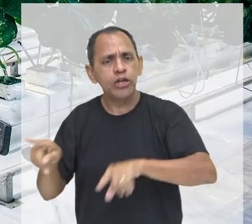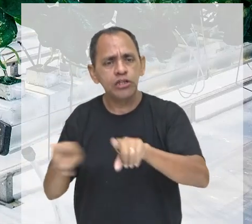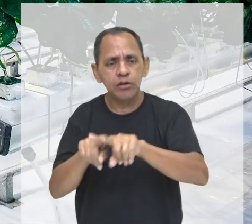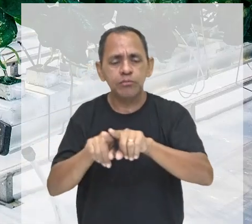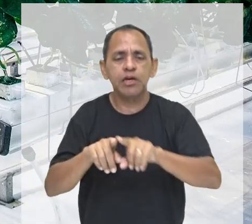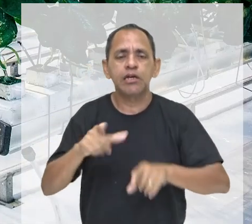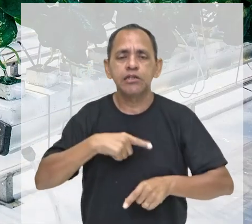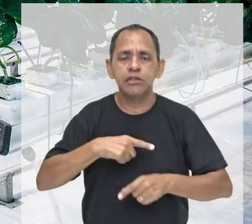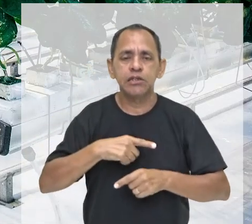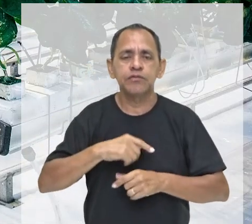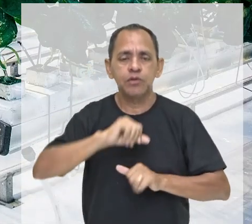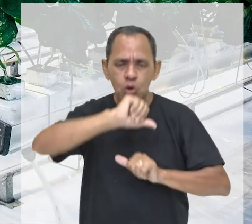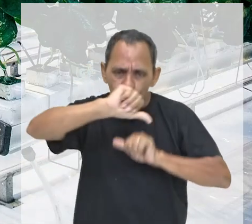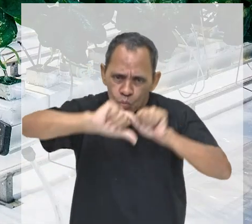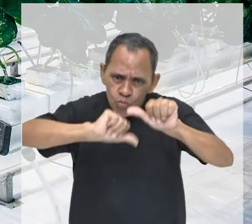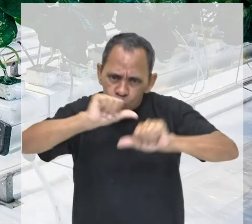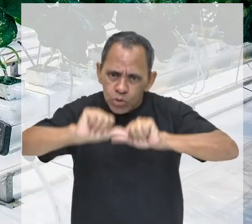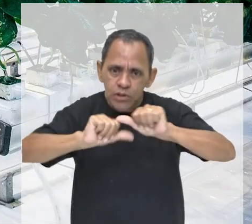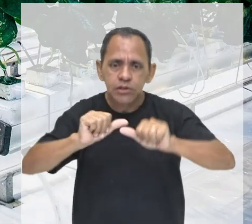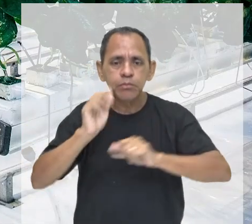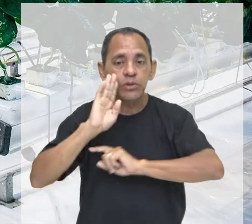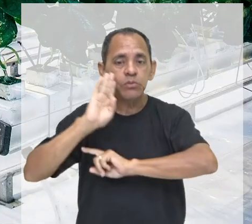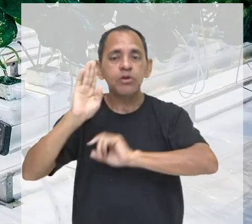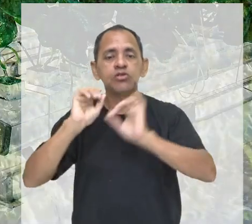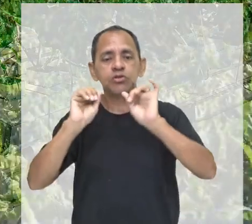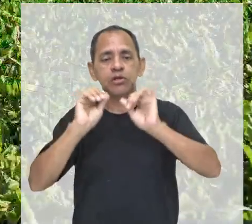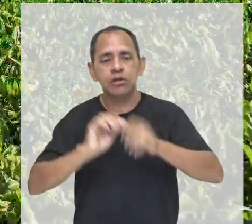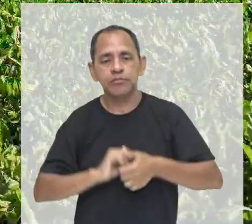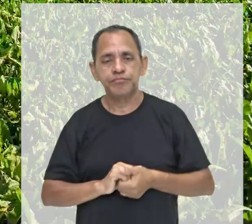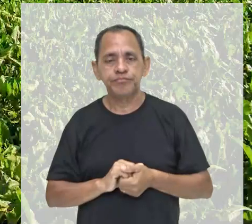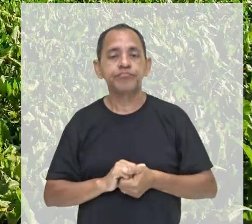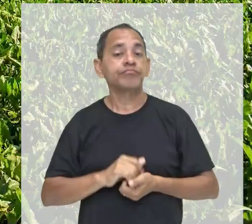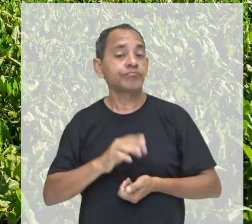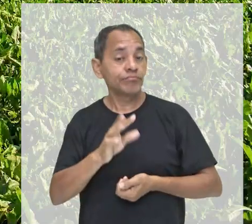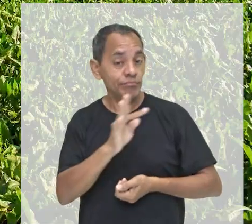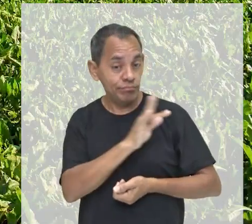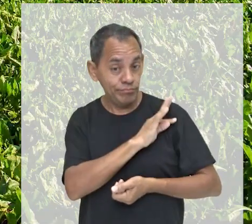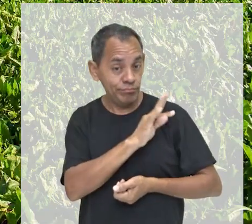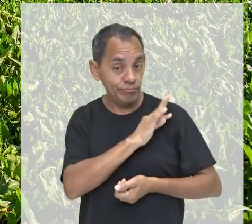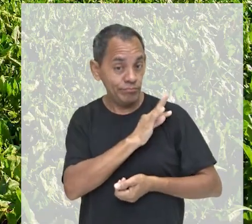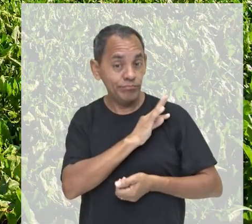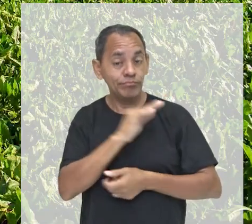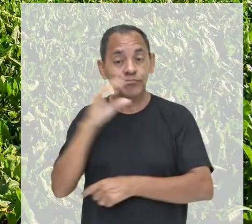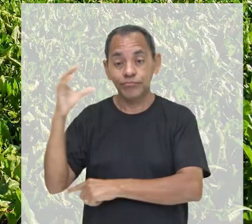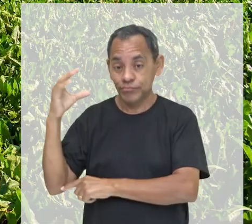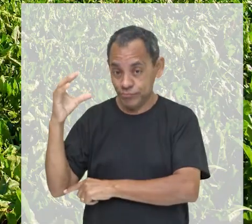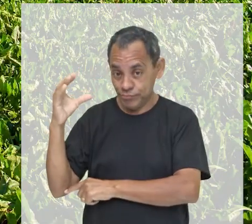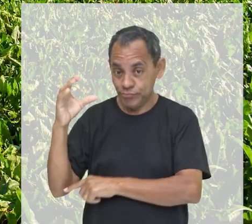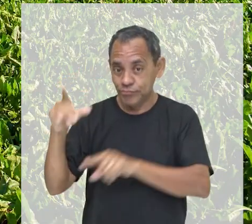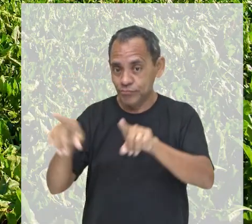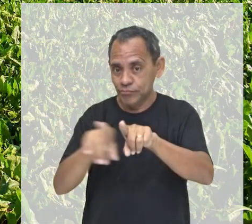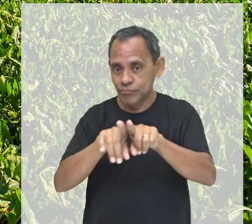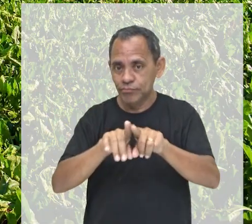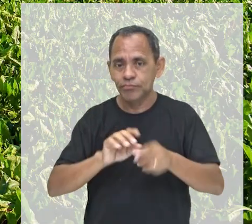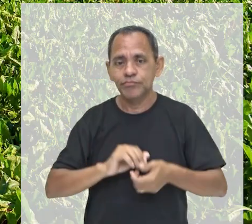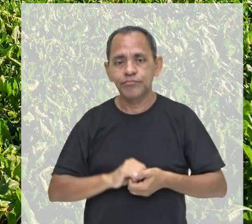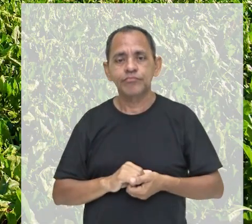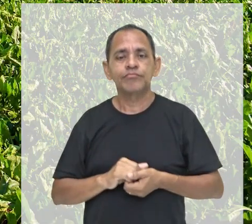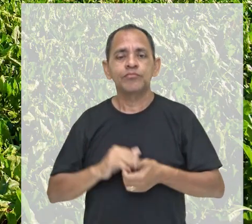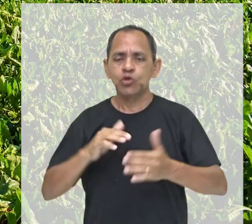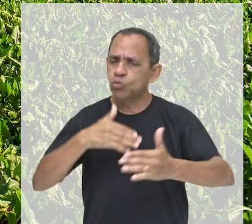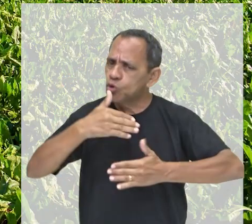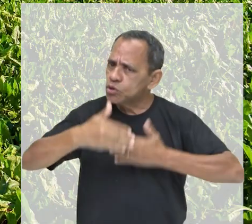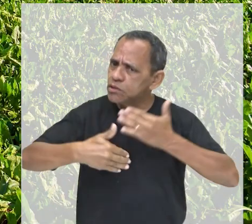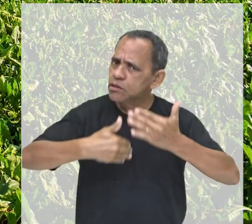essas mudanças. Essas mudanças principalmente no quê? Na técnica e na ciência, aí no processo